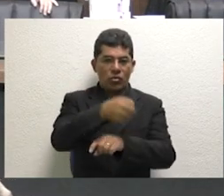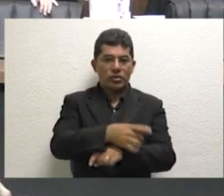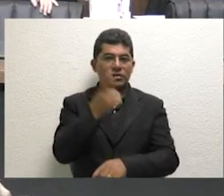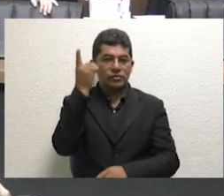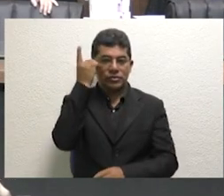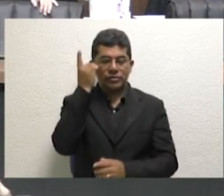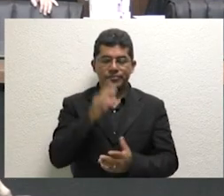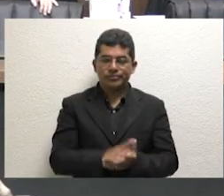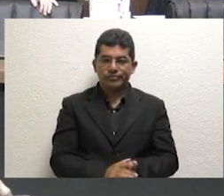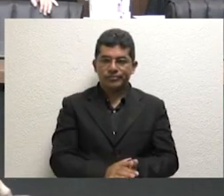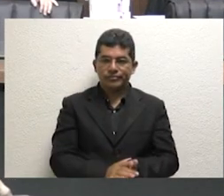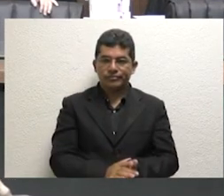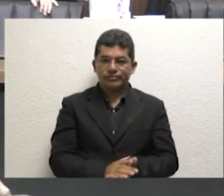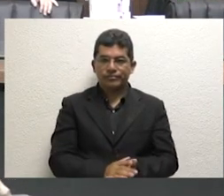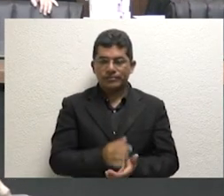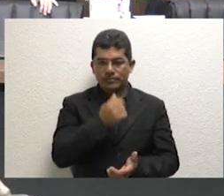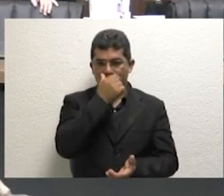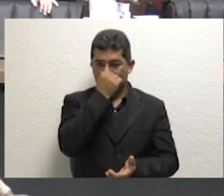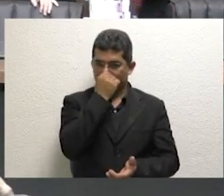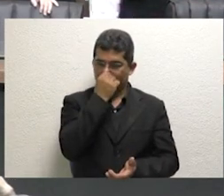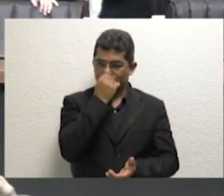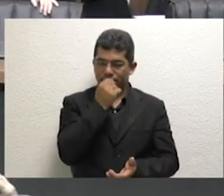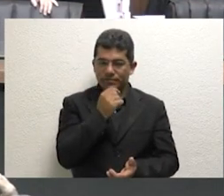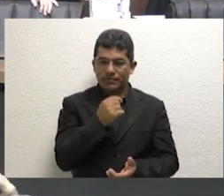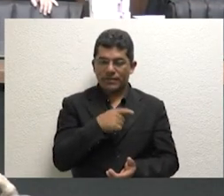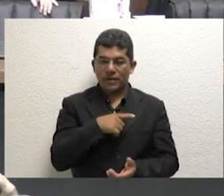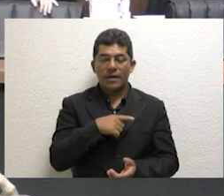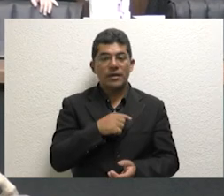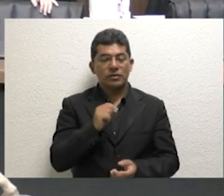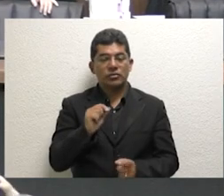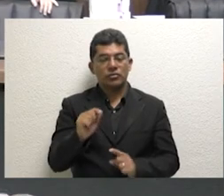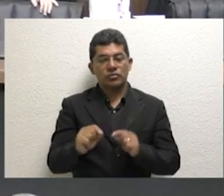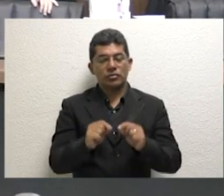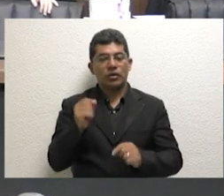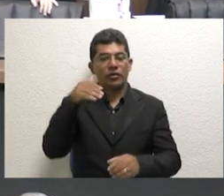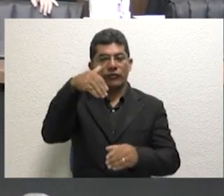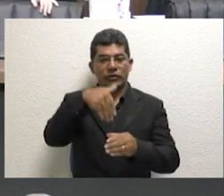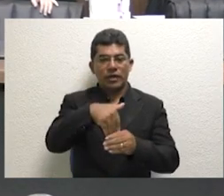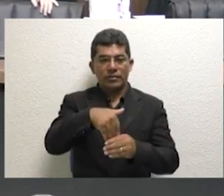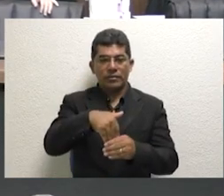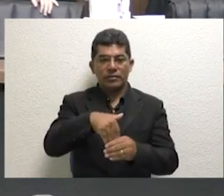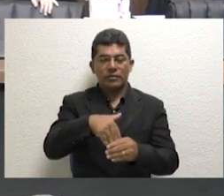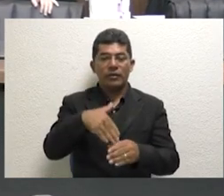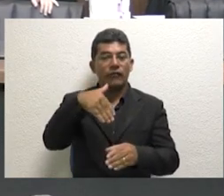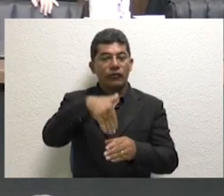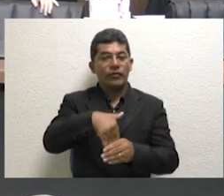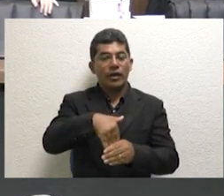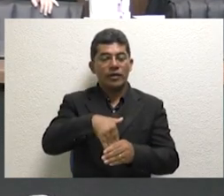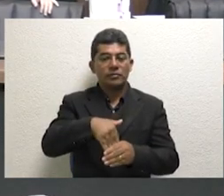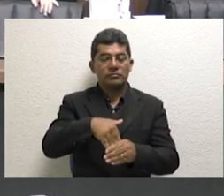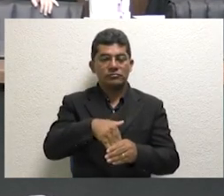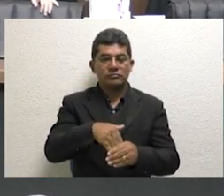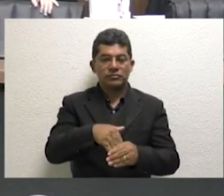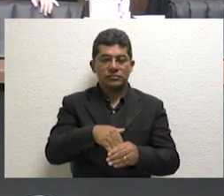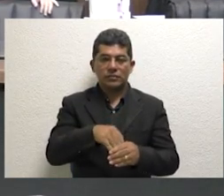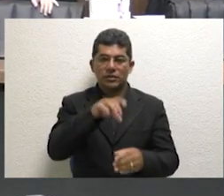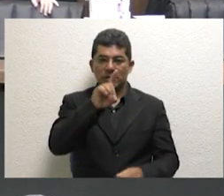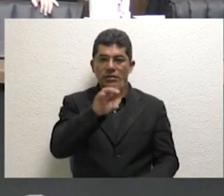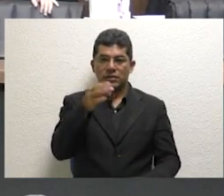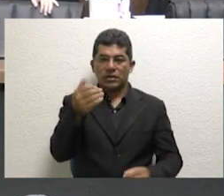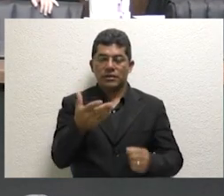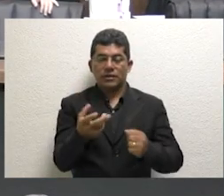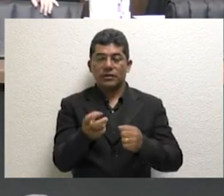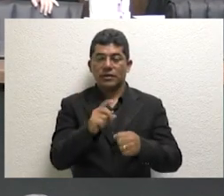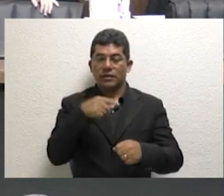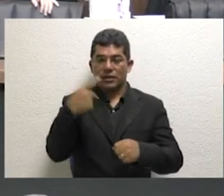a fim de com o fim de votarmos a concessão da data base dos servidores